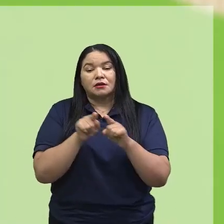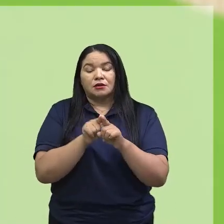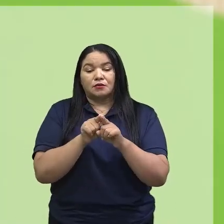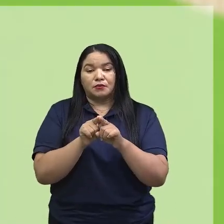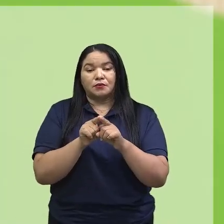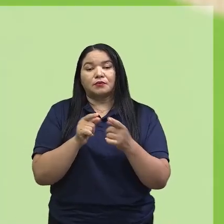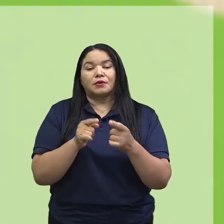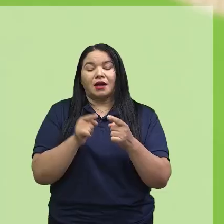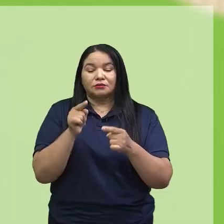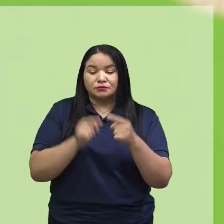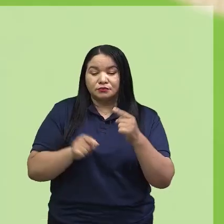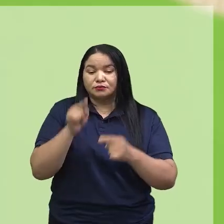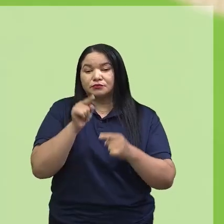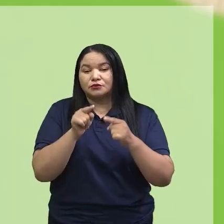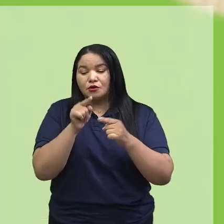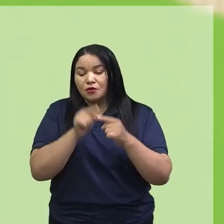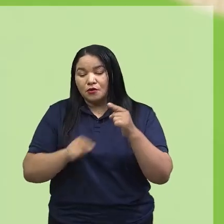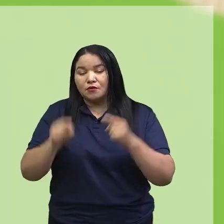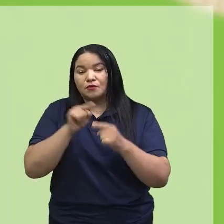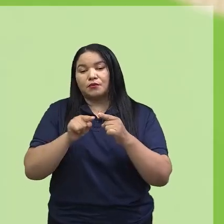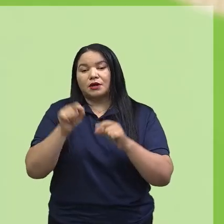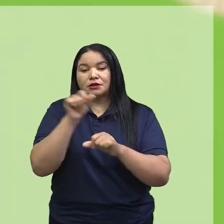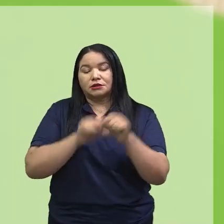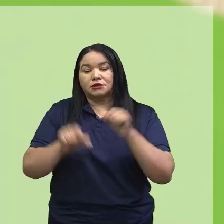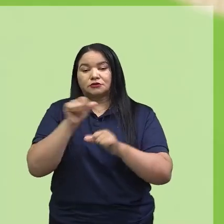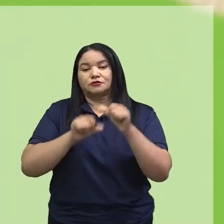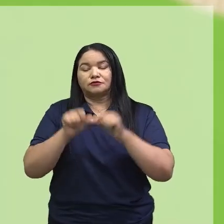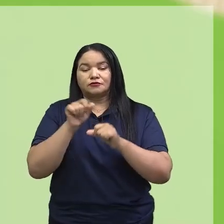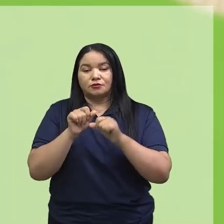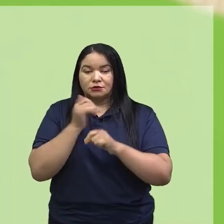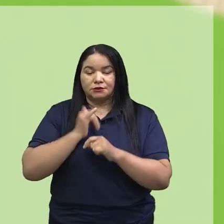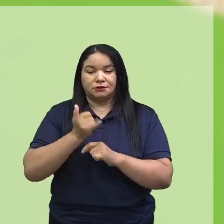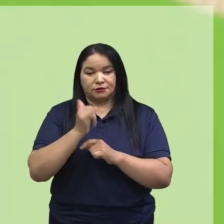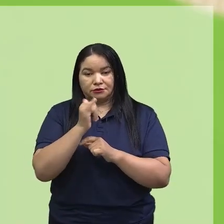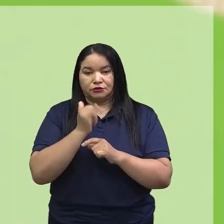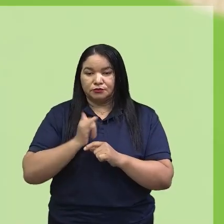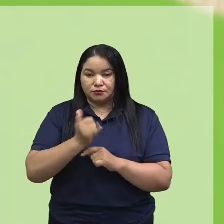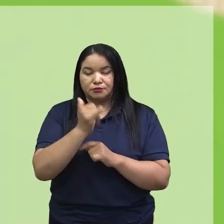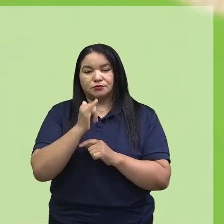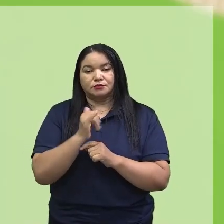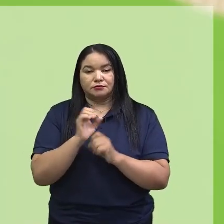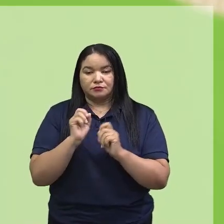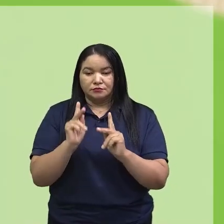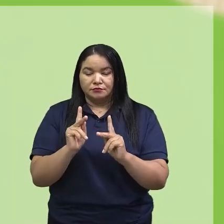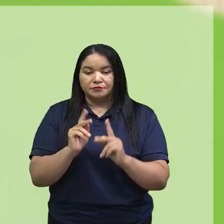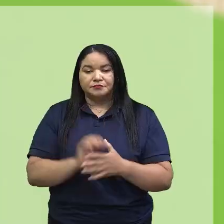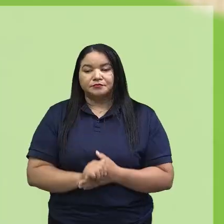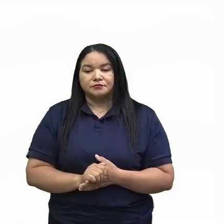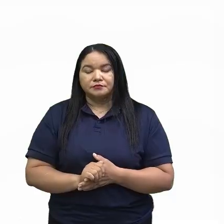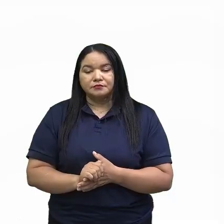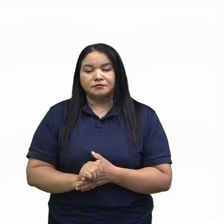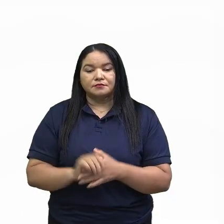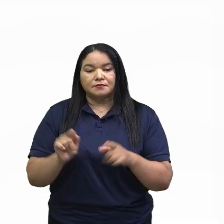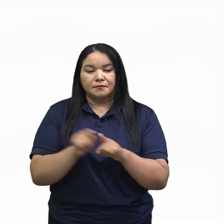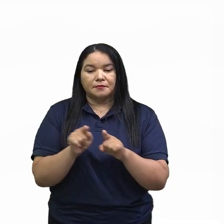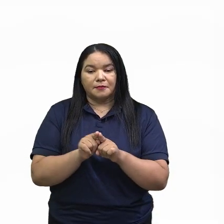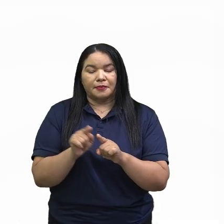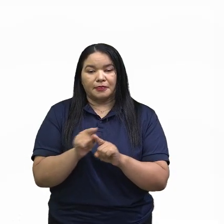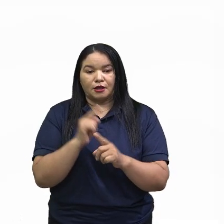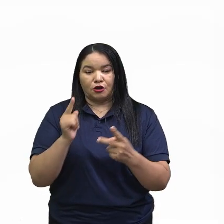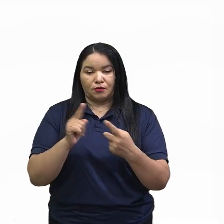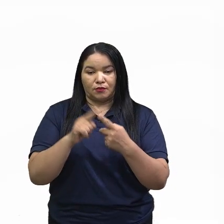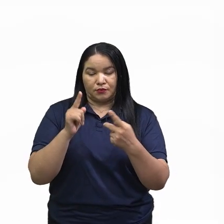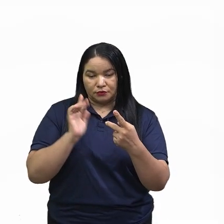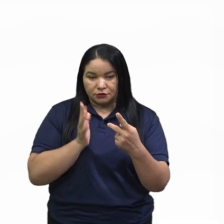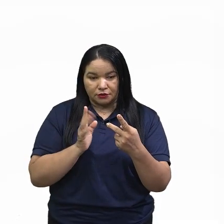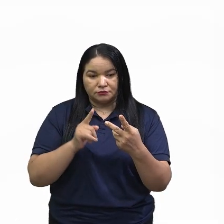por diante, esse ciclo vai acontecendo até a geração de eletricidade. E temos também um outro produto,